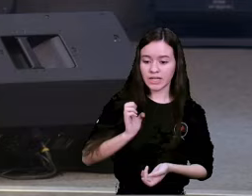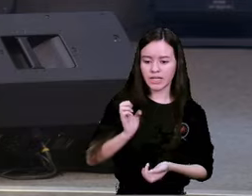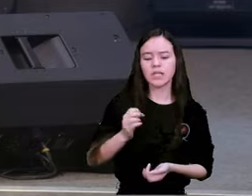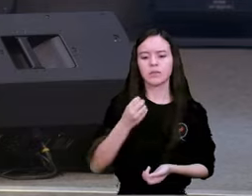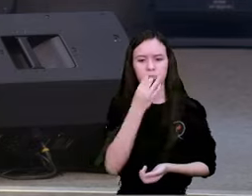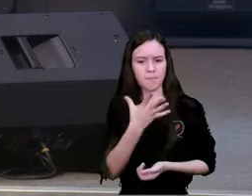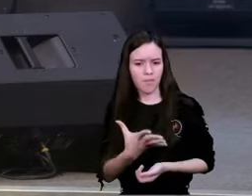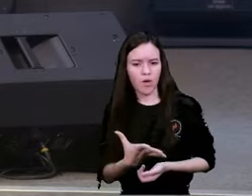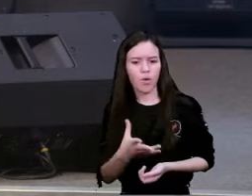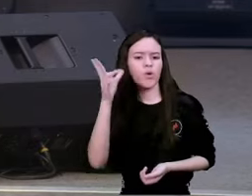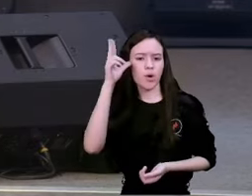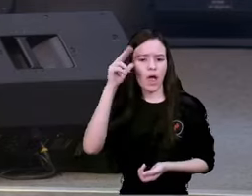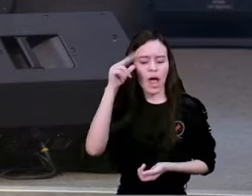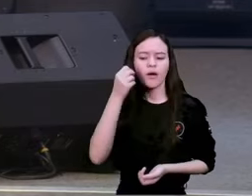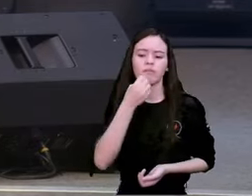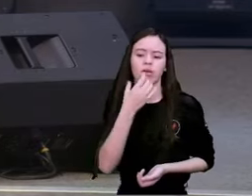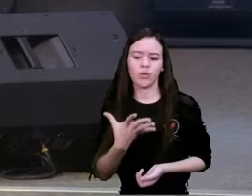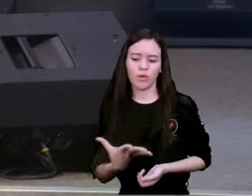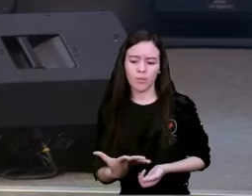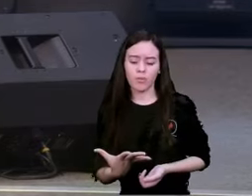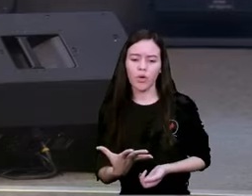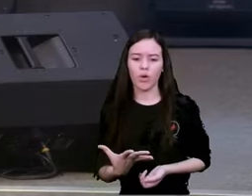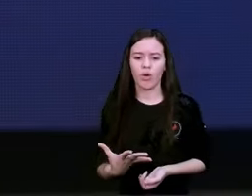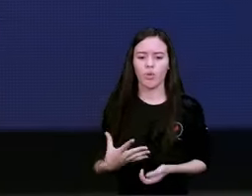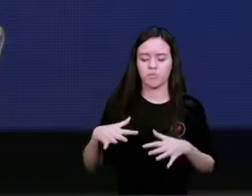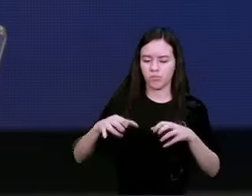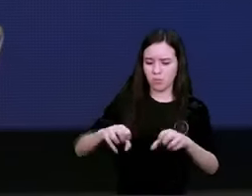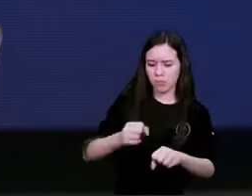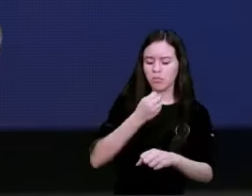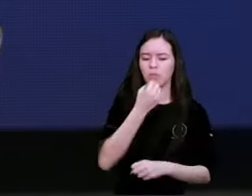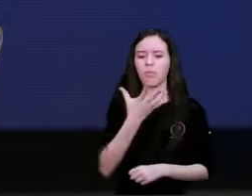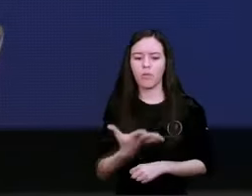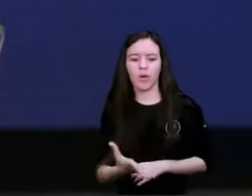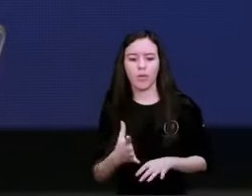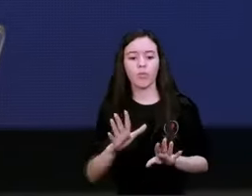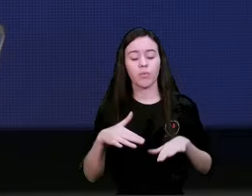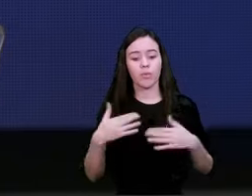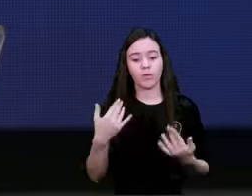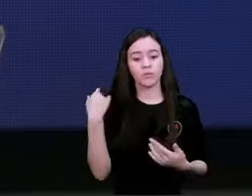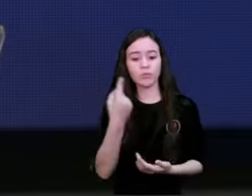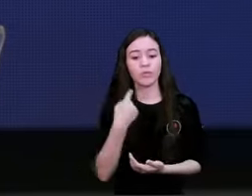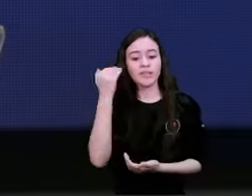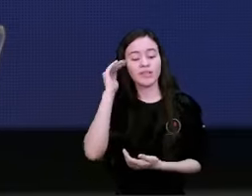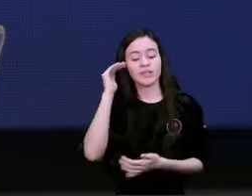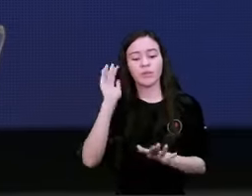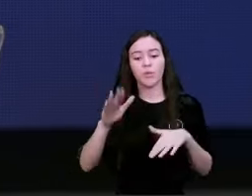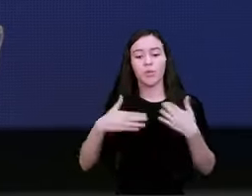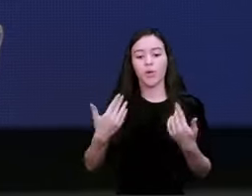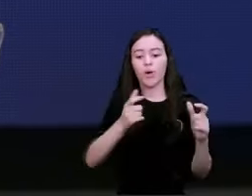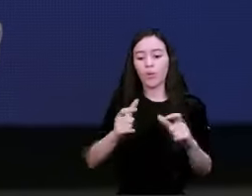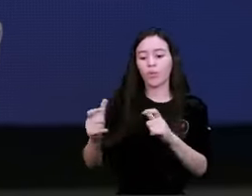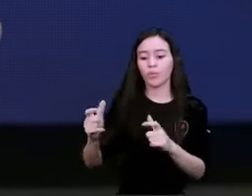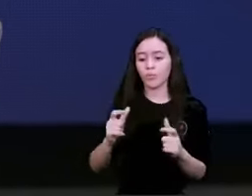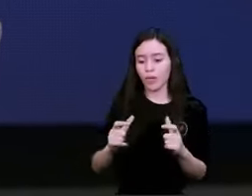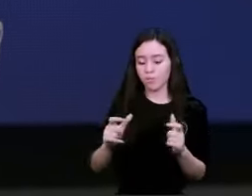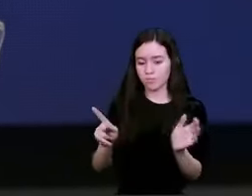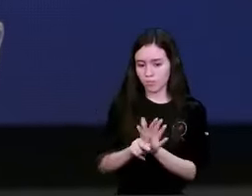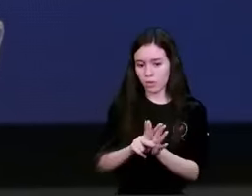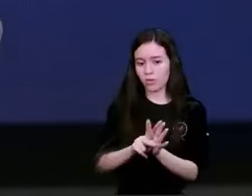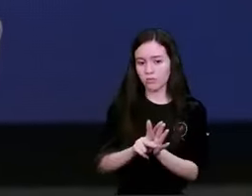bom, cavalos são bons, posses são boas, quando a gente entende quais são os lugares dela